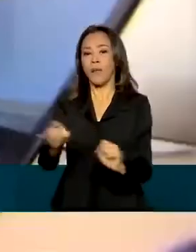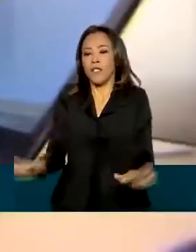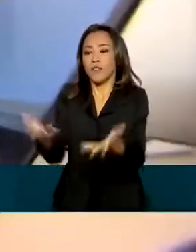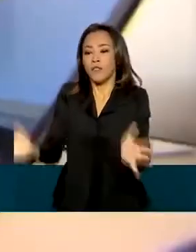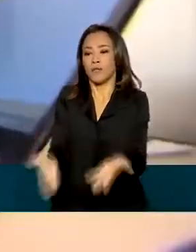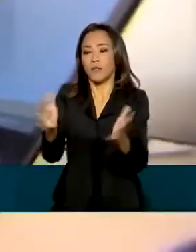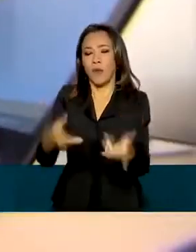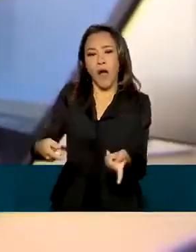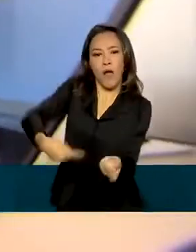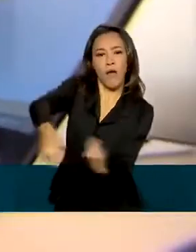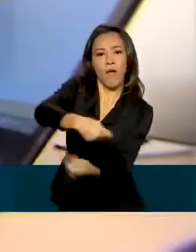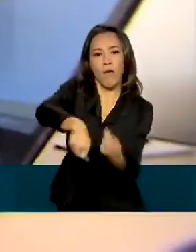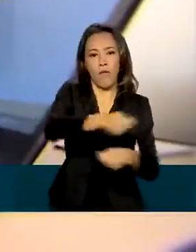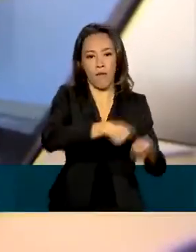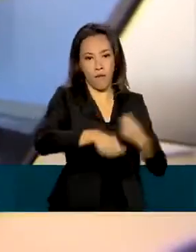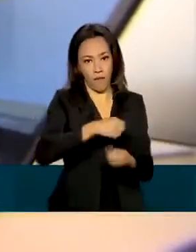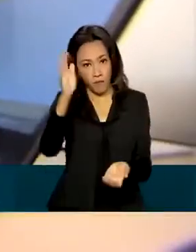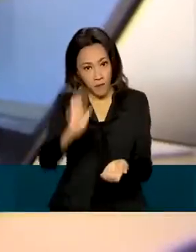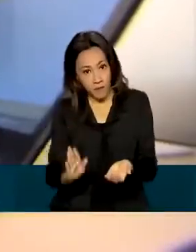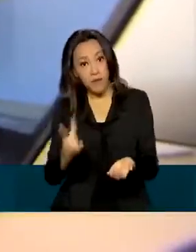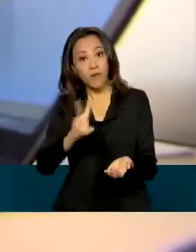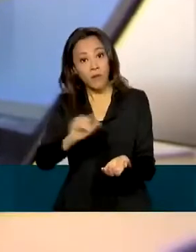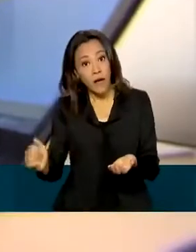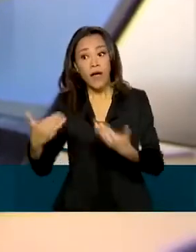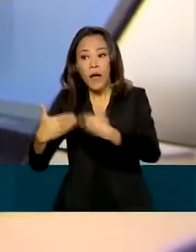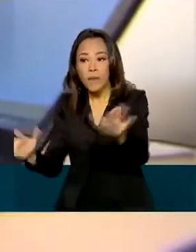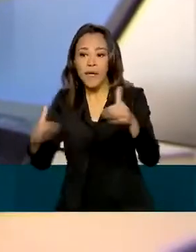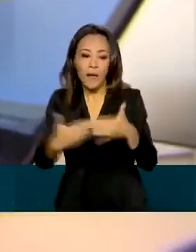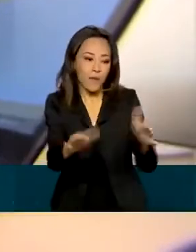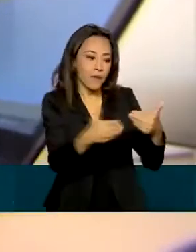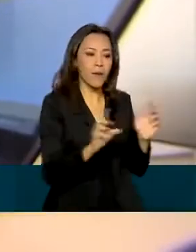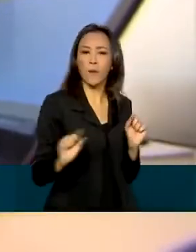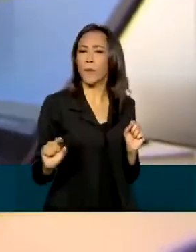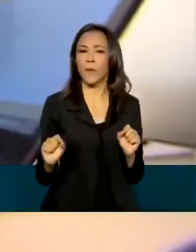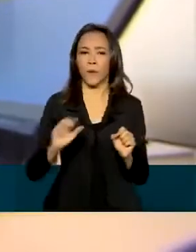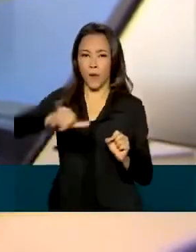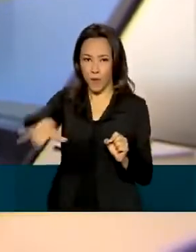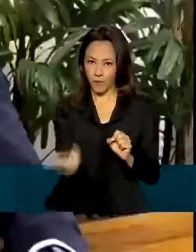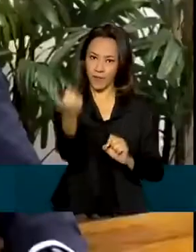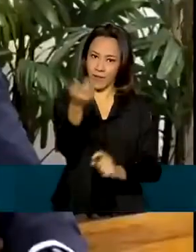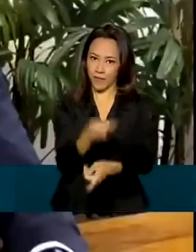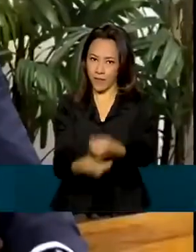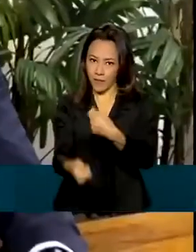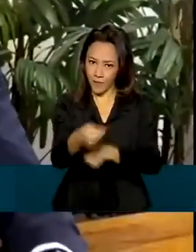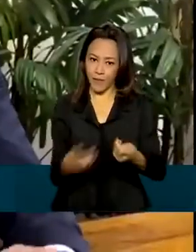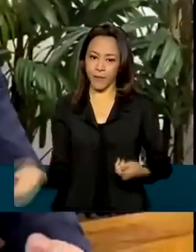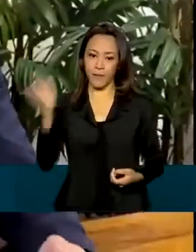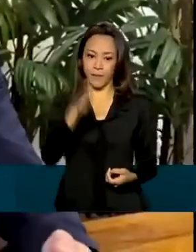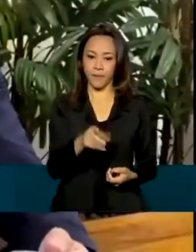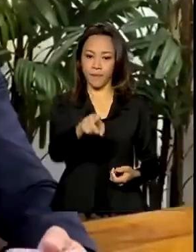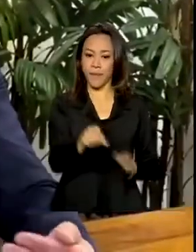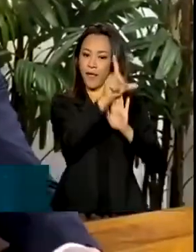Brasil facilitar a atração de investimento e abrir novas oportunidades econômicas para